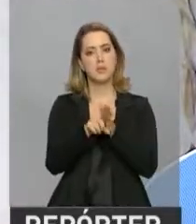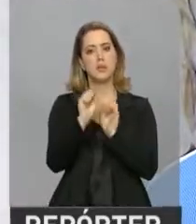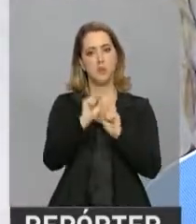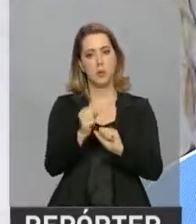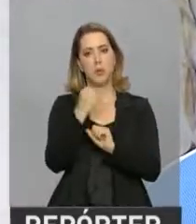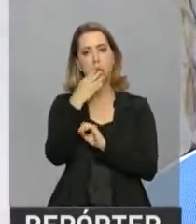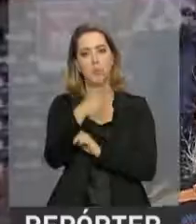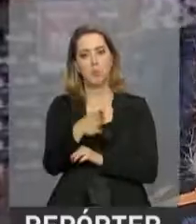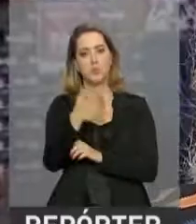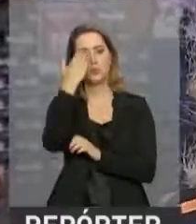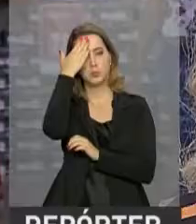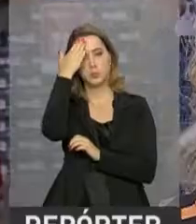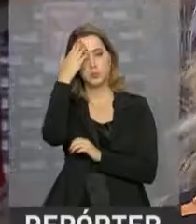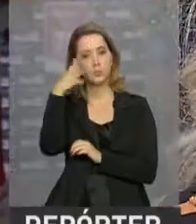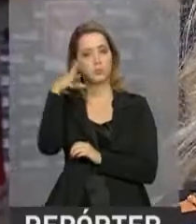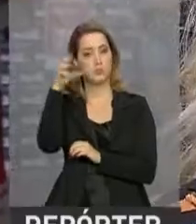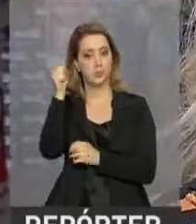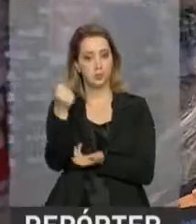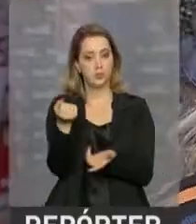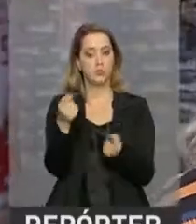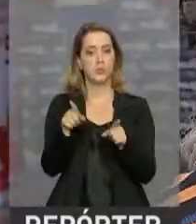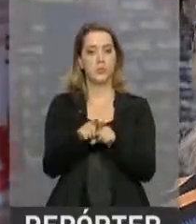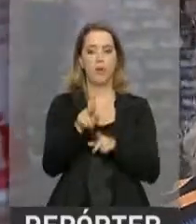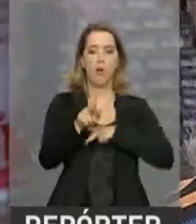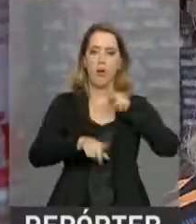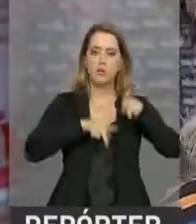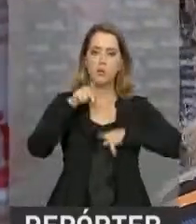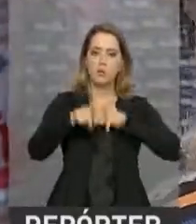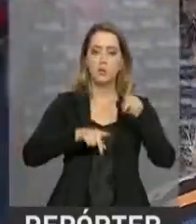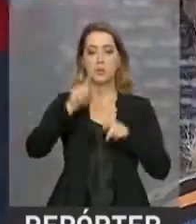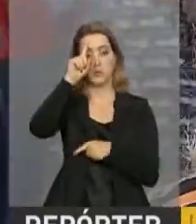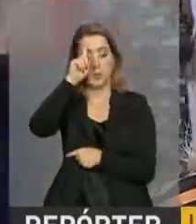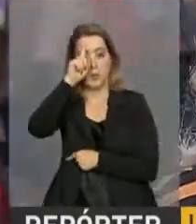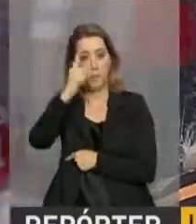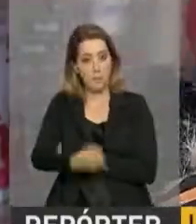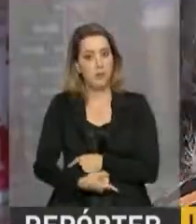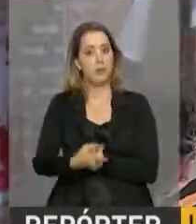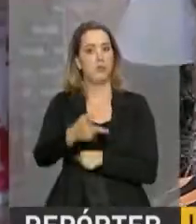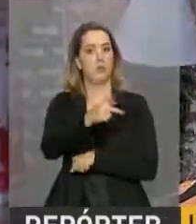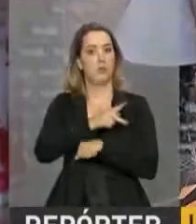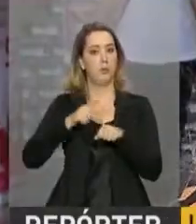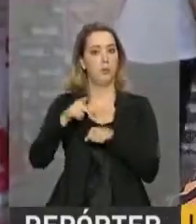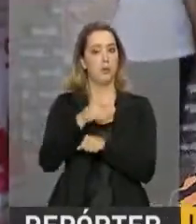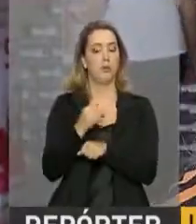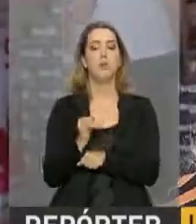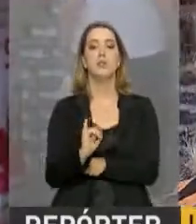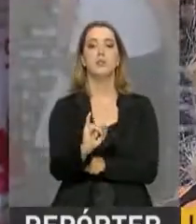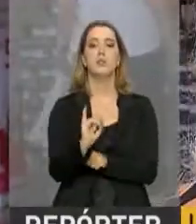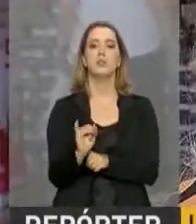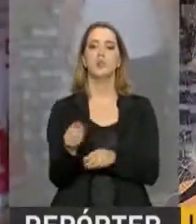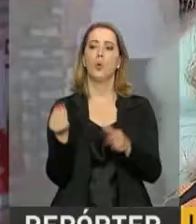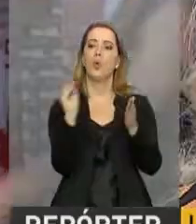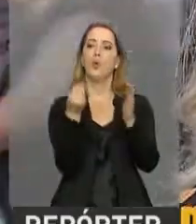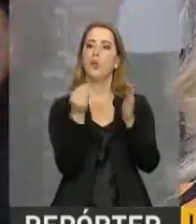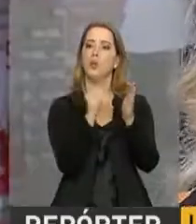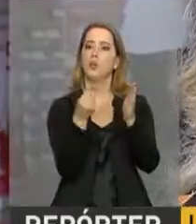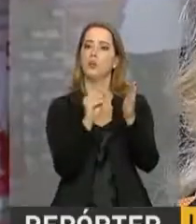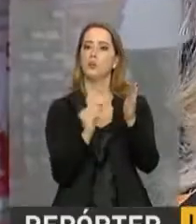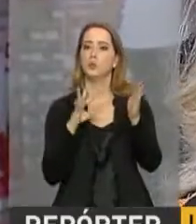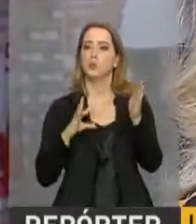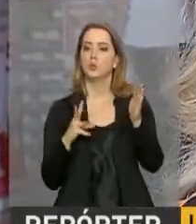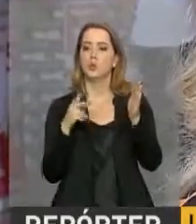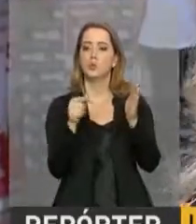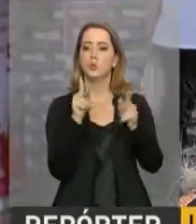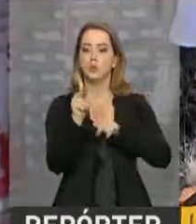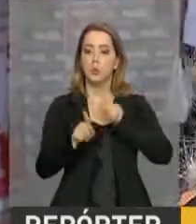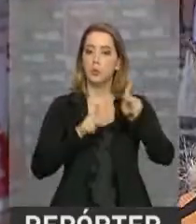serão ouvidas na população é que comanda praticamente o país se colocasse tudo que tivesse o nosso país se colocasse